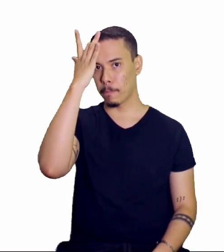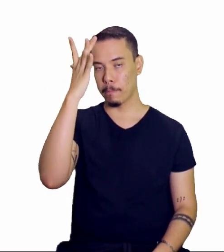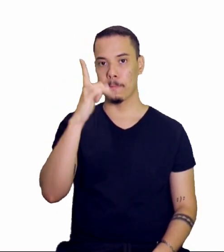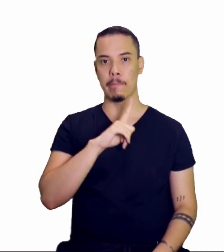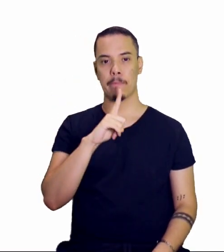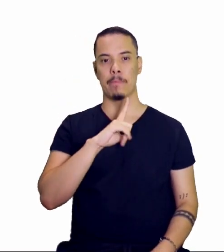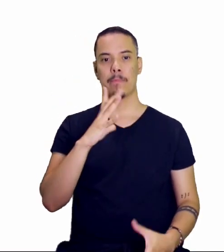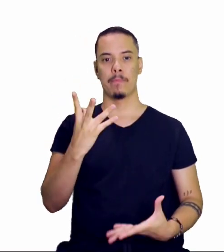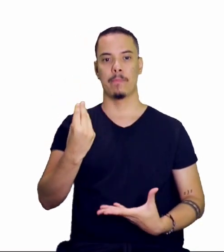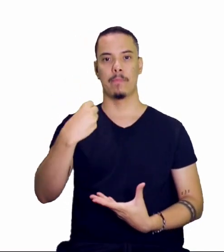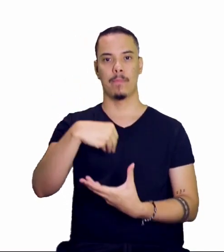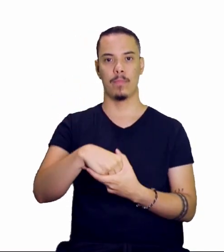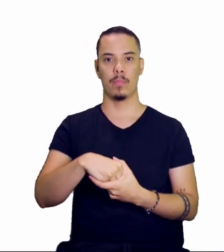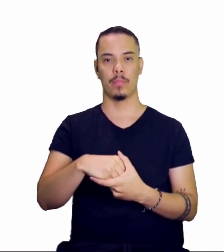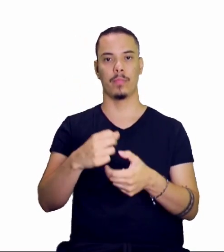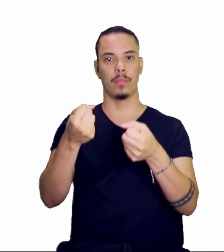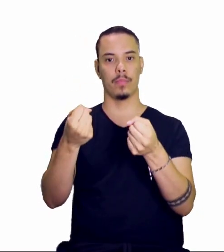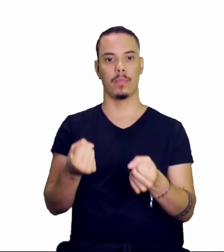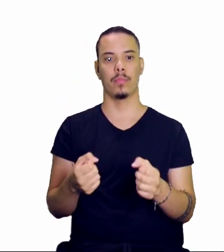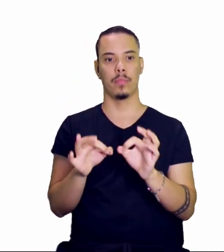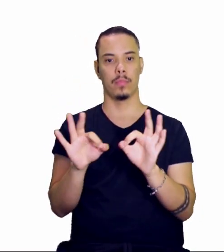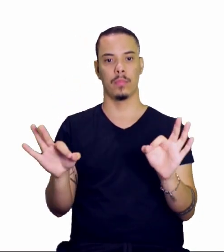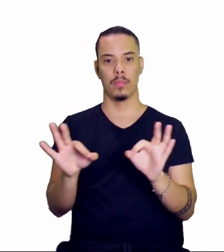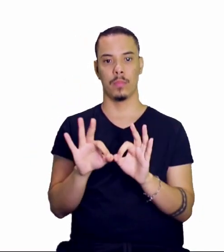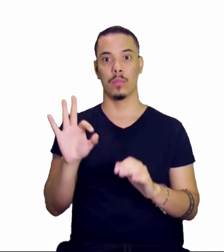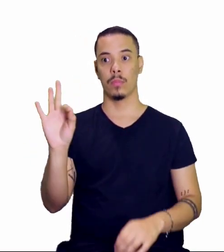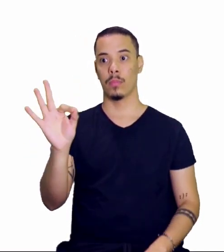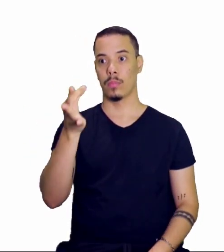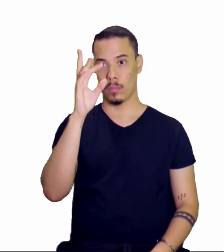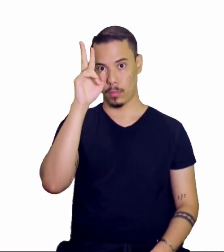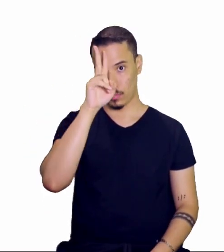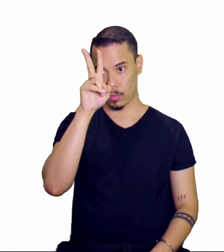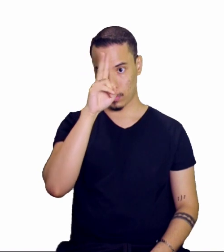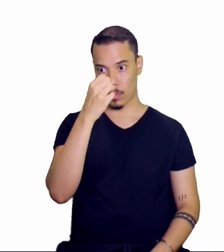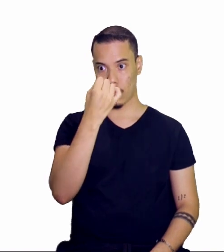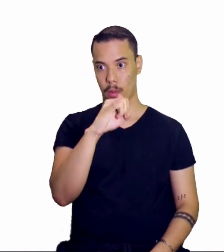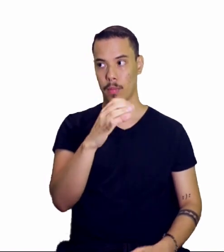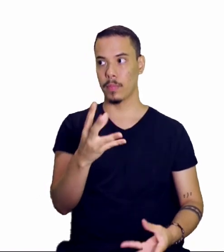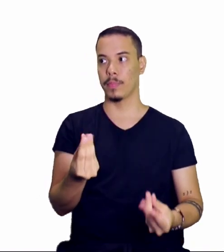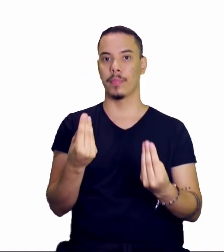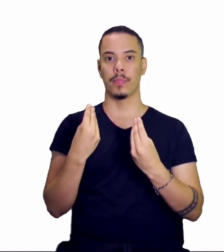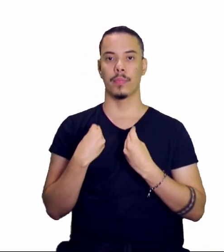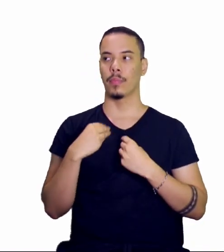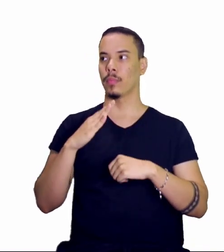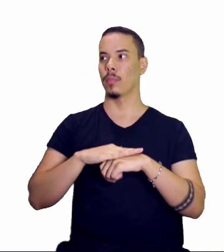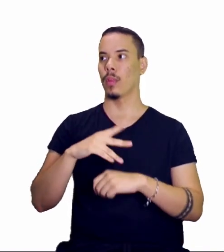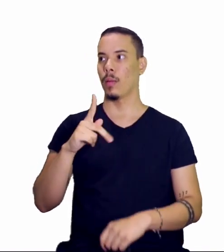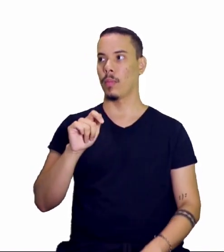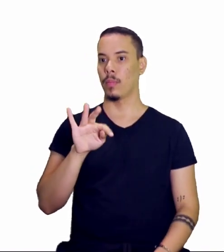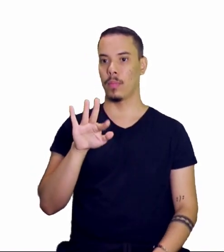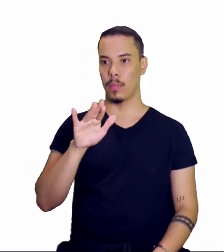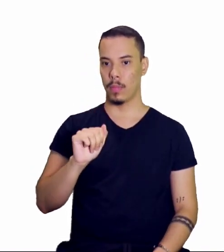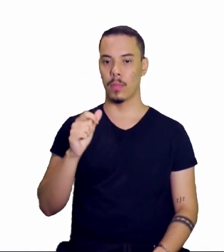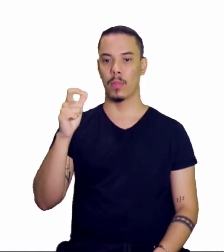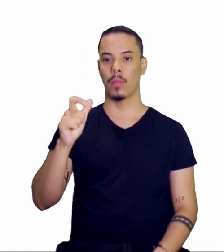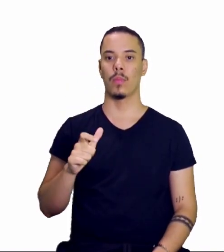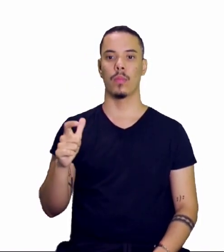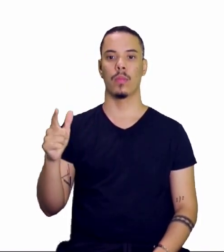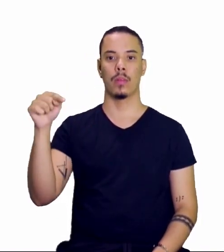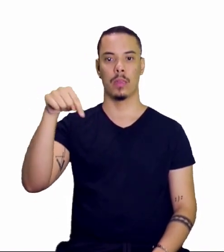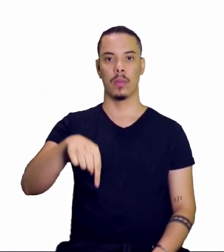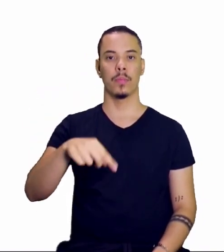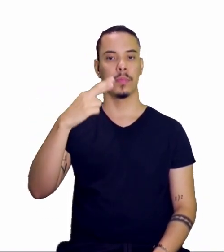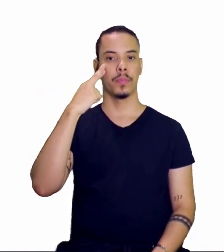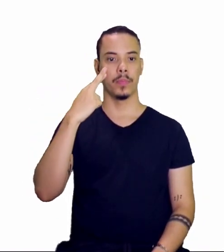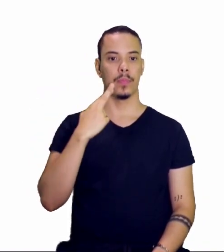lá em peso e medida na França. Lembrando que se você trouxer essa platina do Rio Grande do Sul para